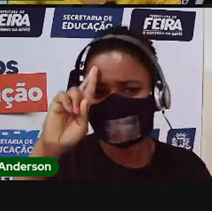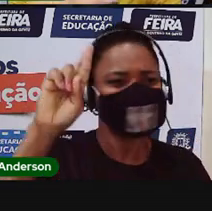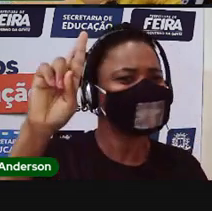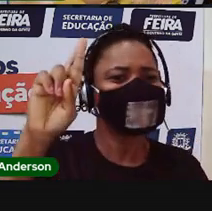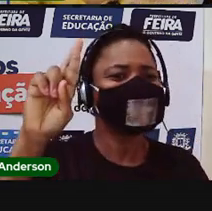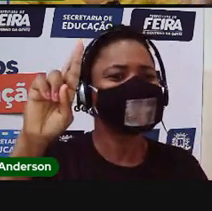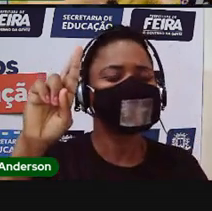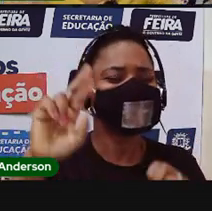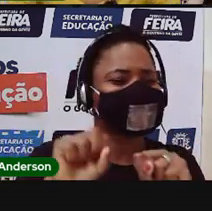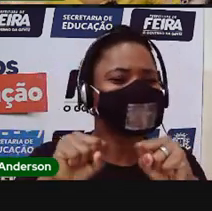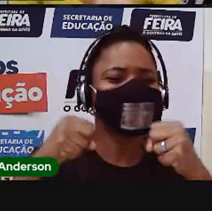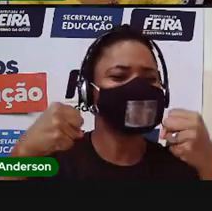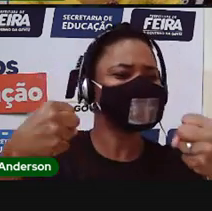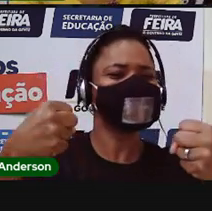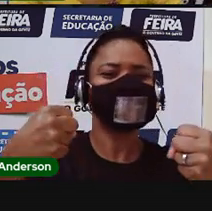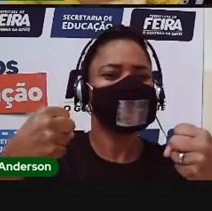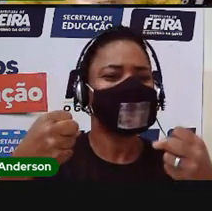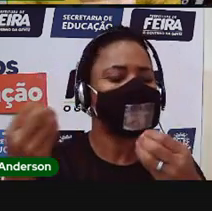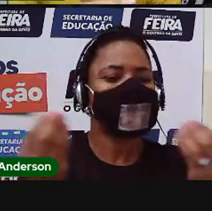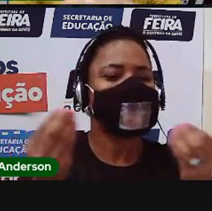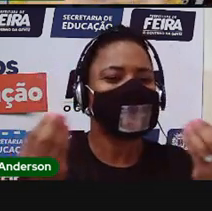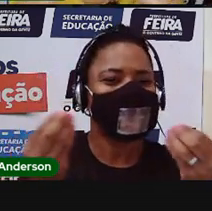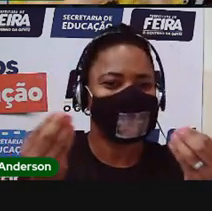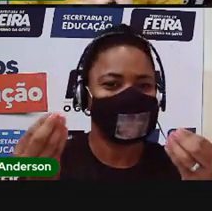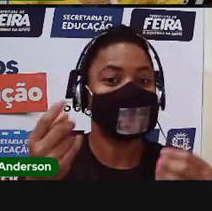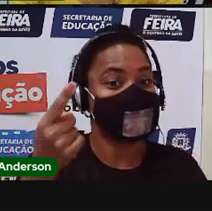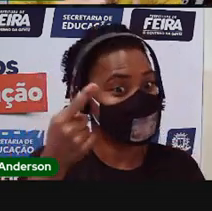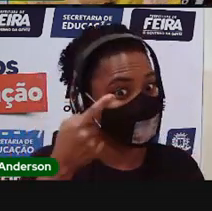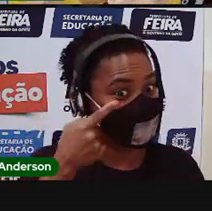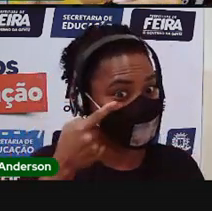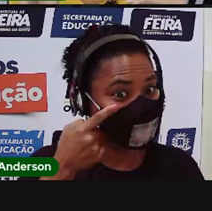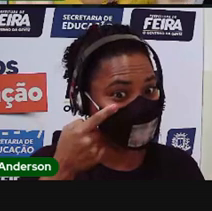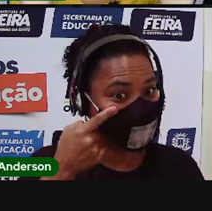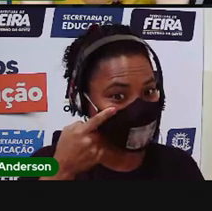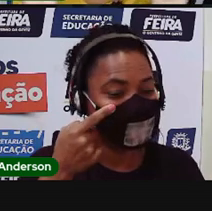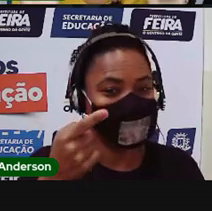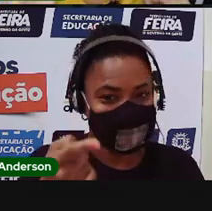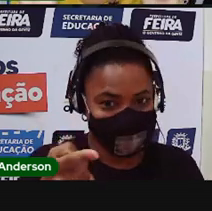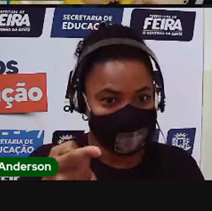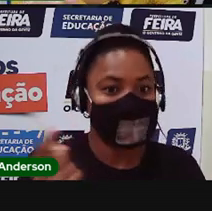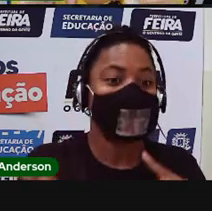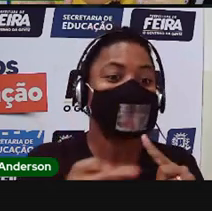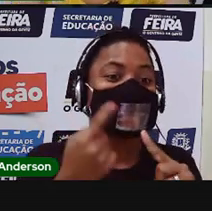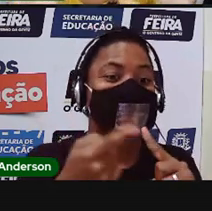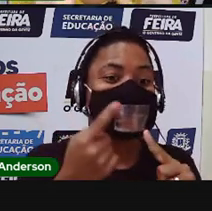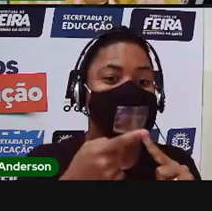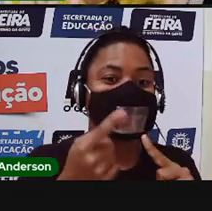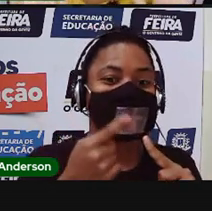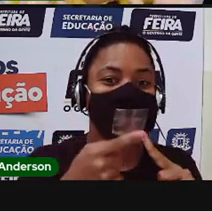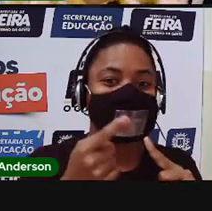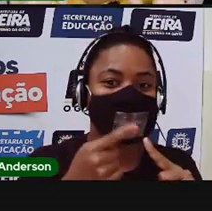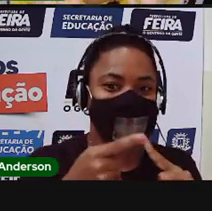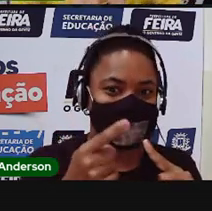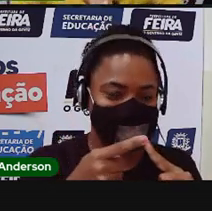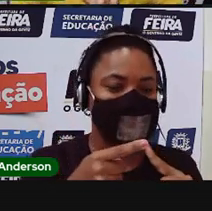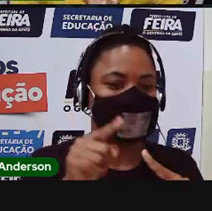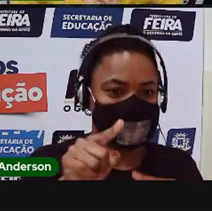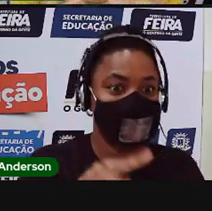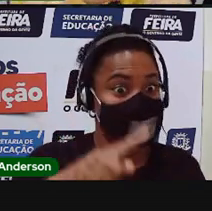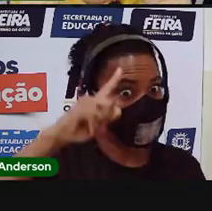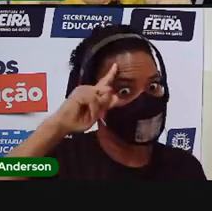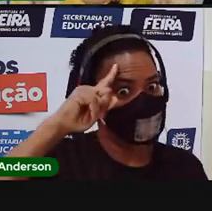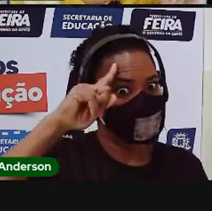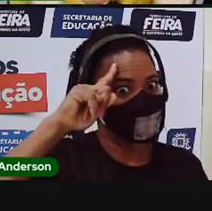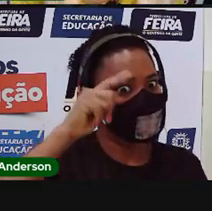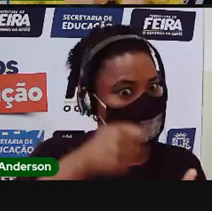funciona esse protagonismo? Então, inicialmente, a gente começa com essa atitude. Vou dar um exemplo para vocês,